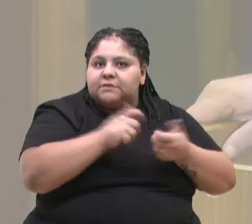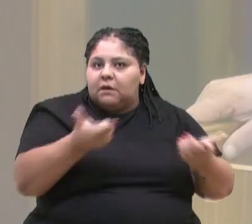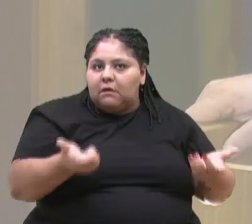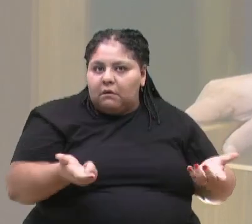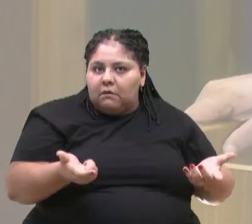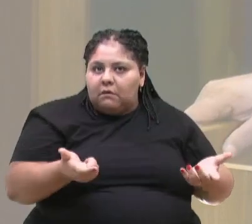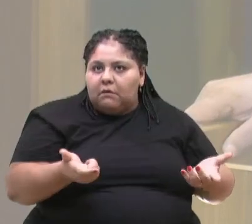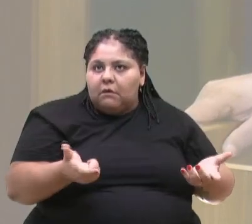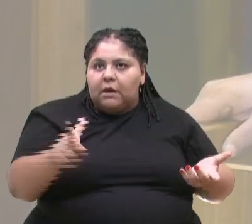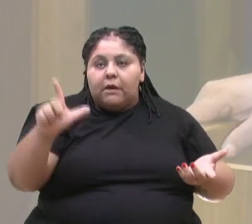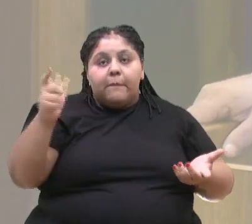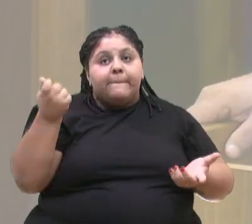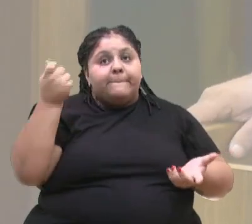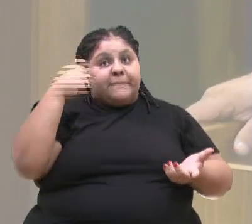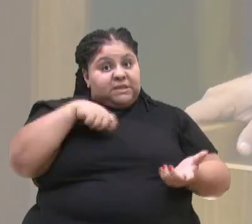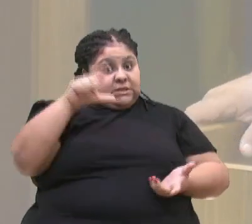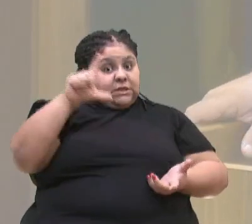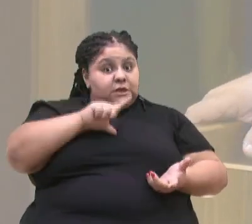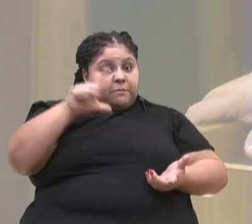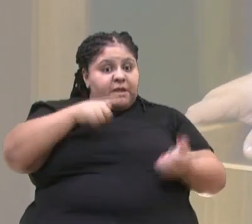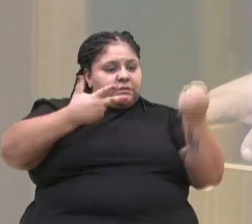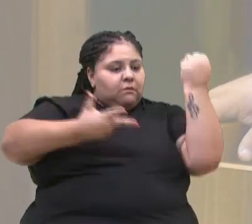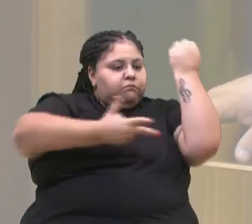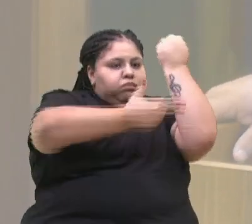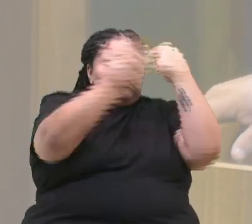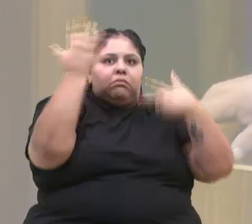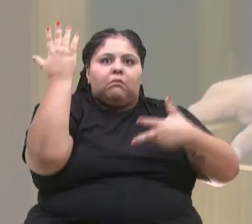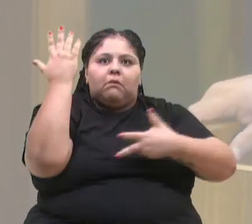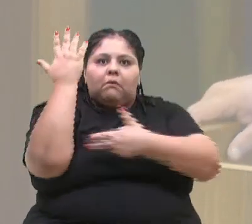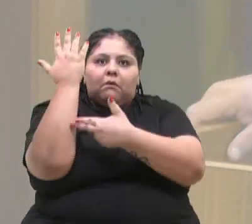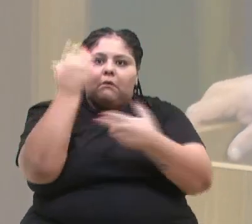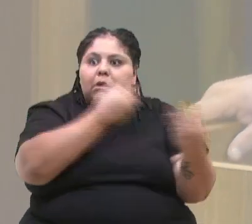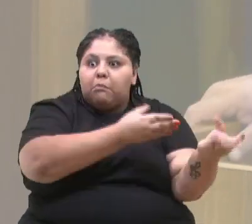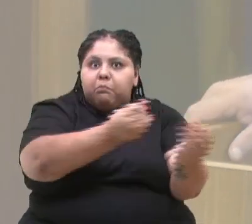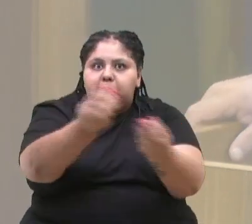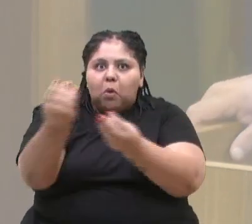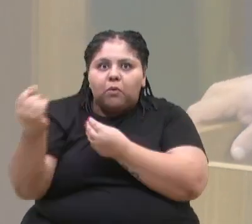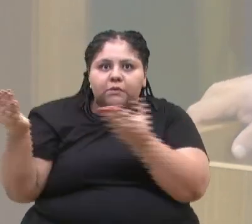para cortar mais agora o mato em Caxias, porque a gente dizia assim,